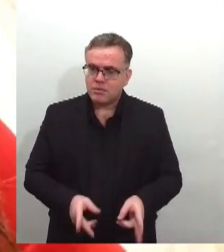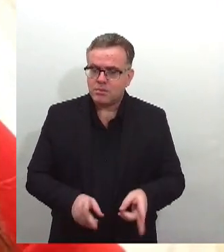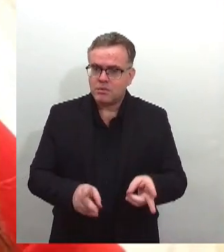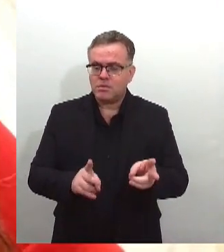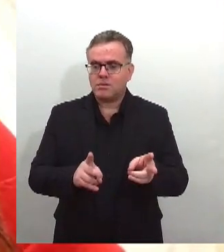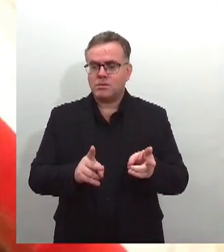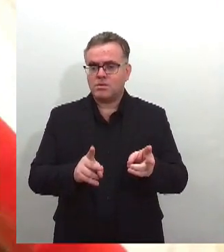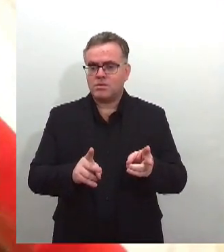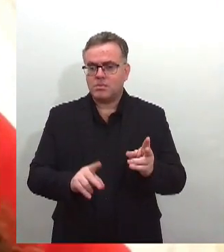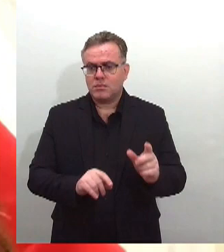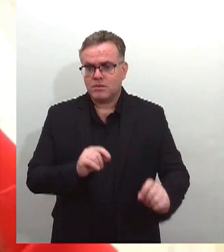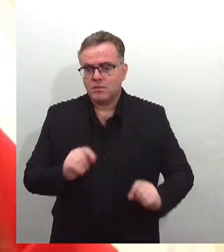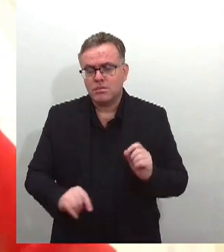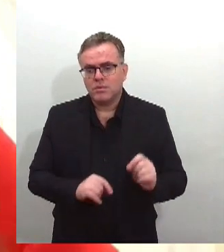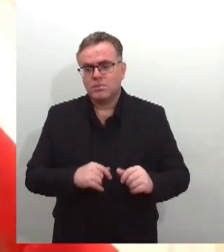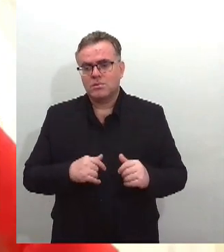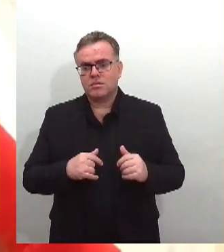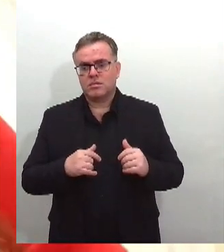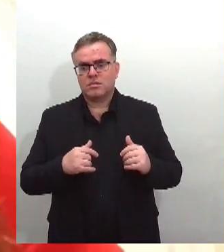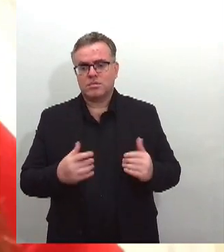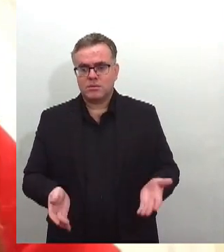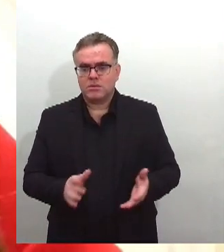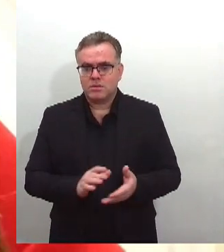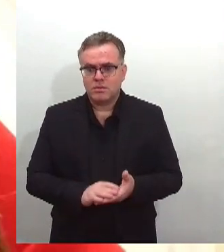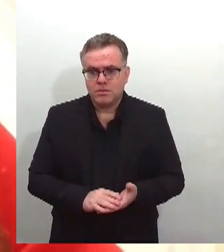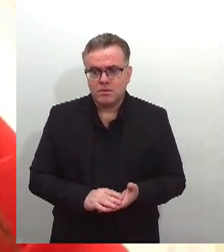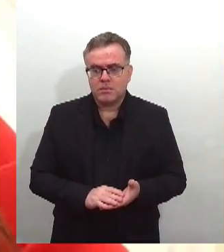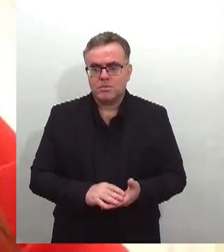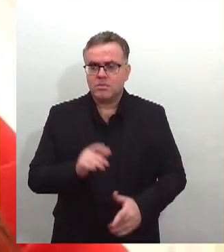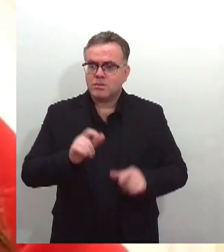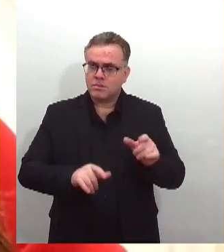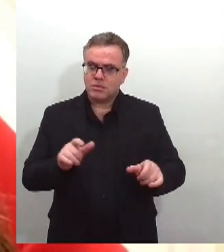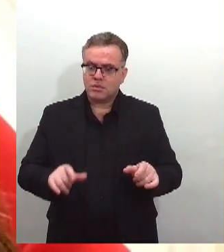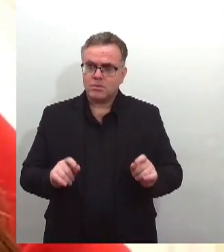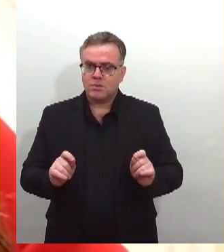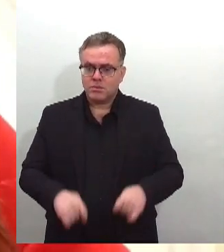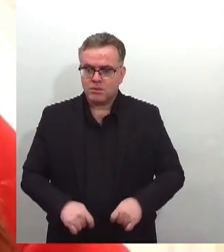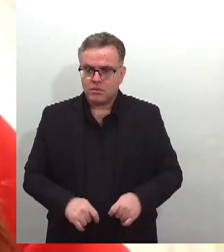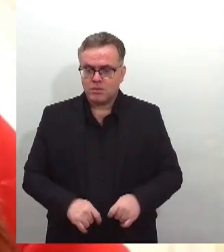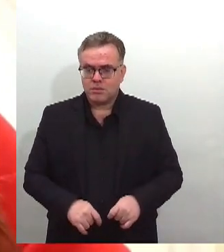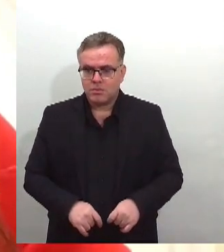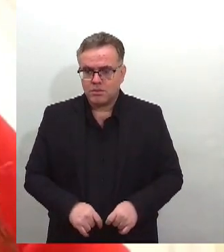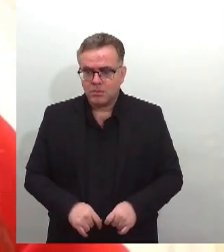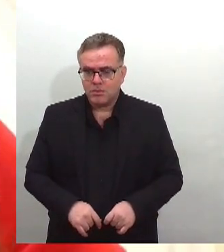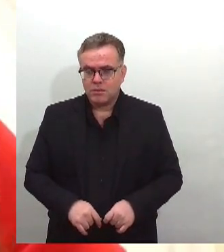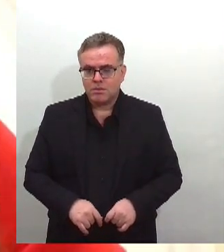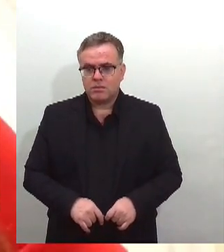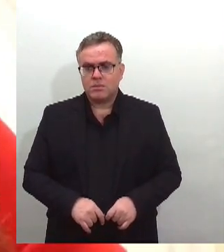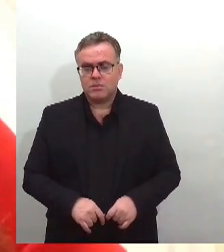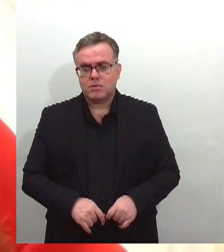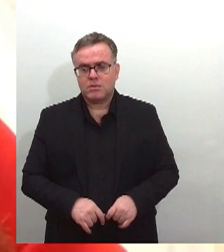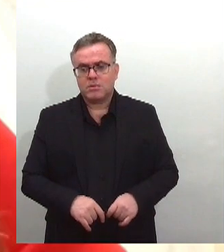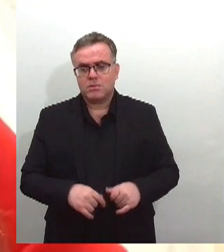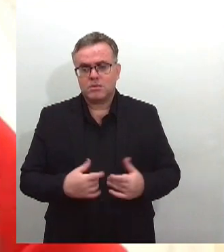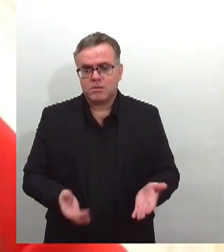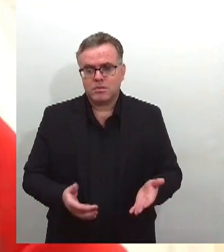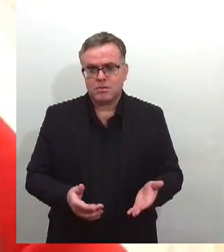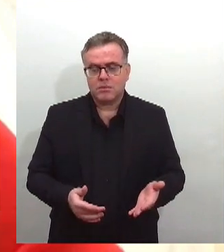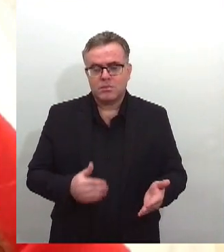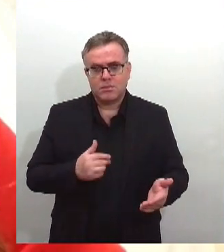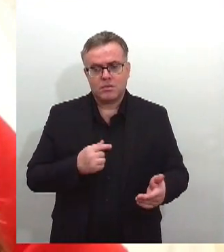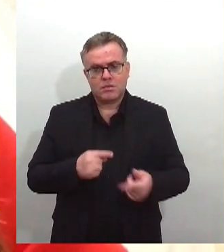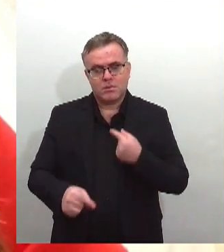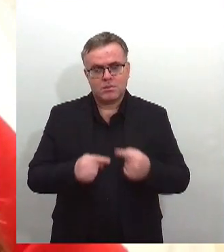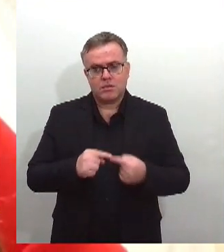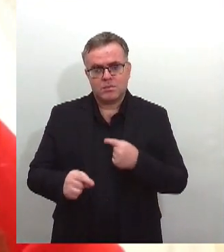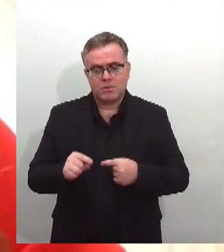daquele denunciado, daquela pessoa que a agrediu. A vítima de violência doméstica não funciona assim. Ela chega com